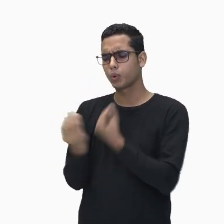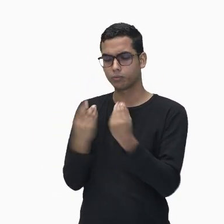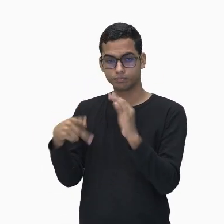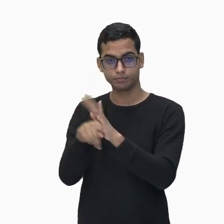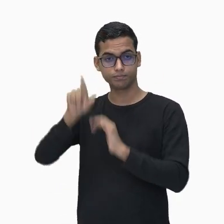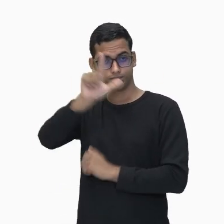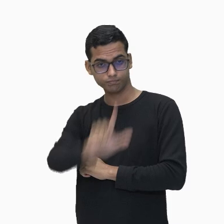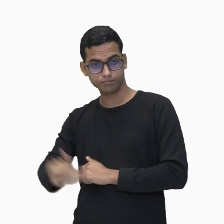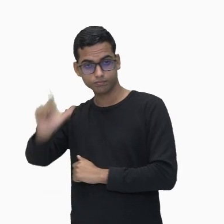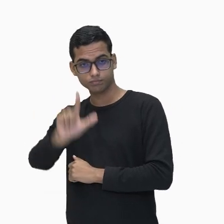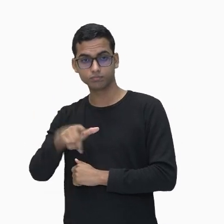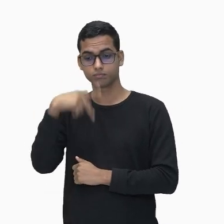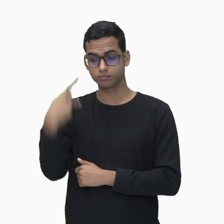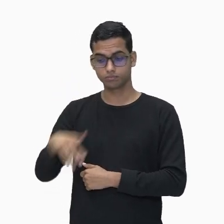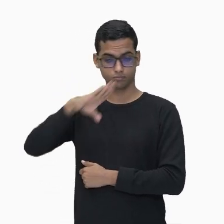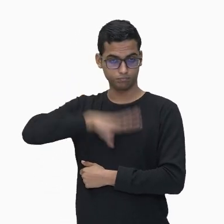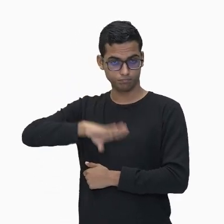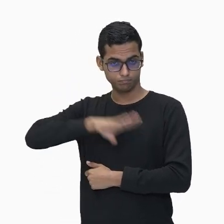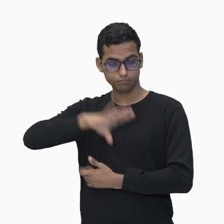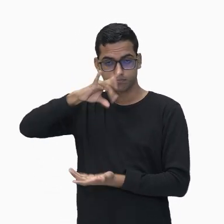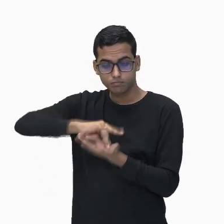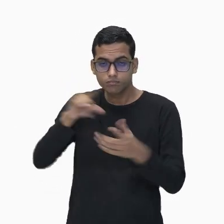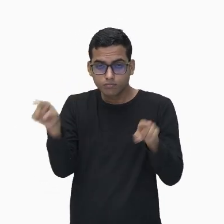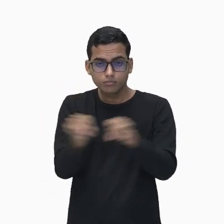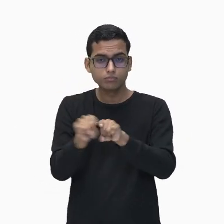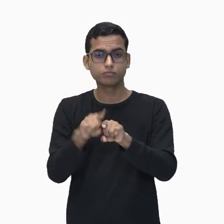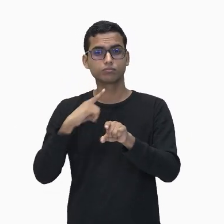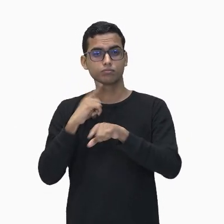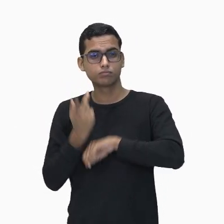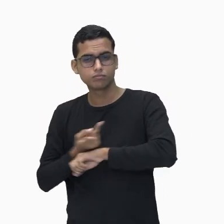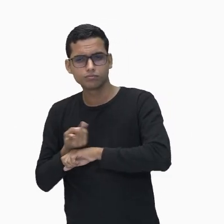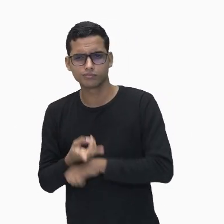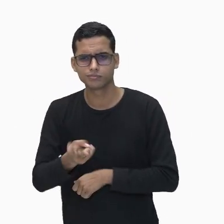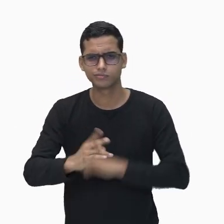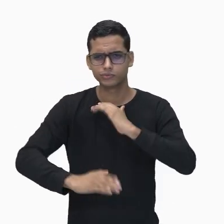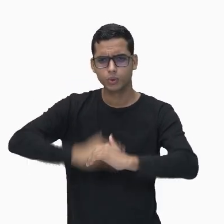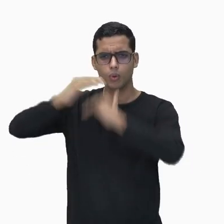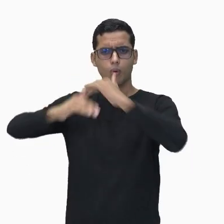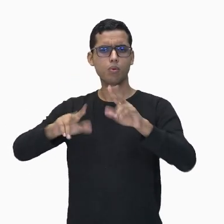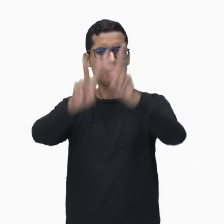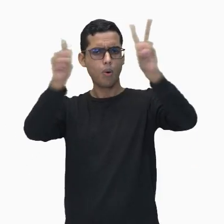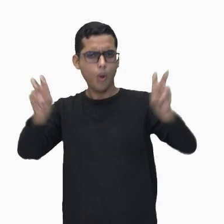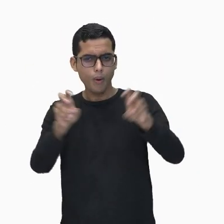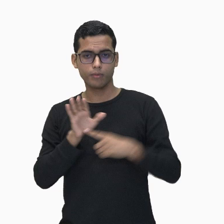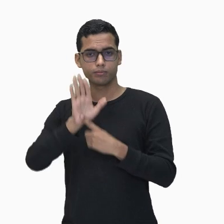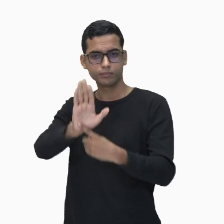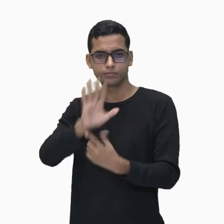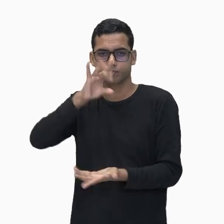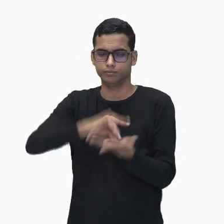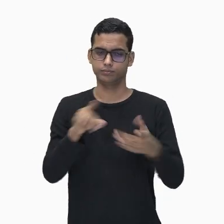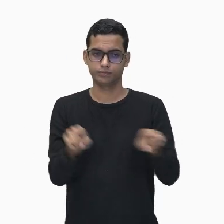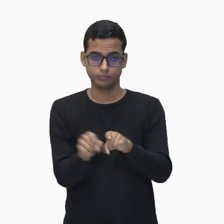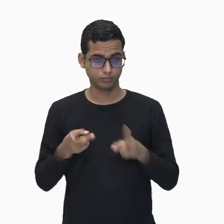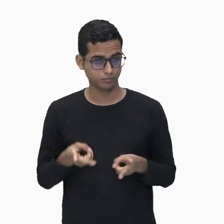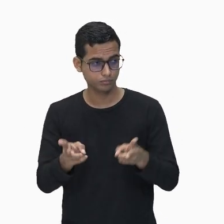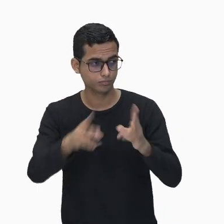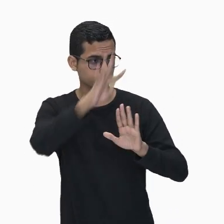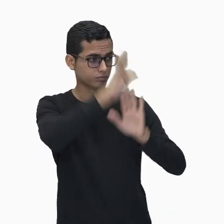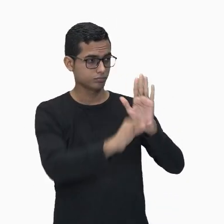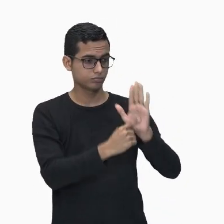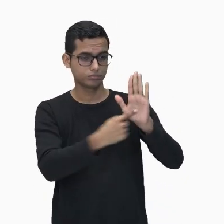língua portuguesa busca desenvolver? Quais são as temáticas que costumam aparecer nos textos